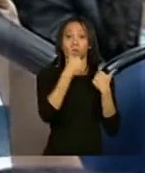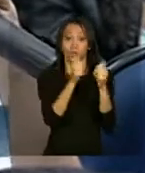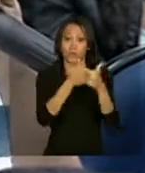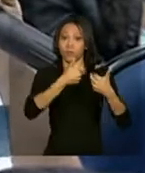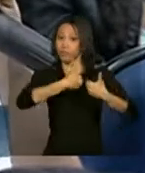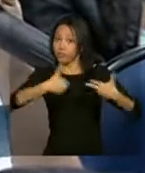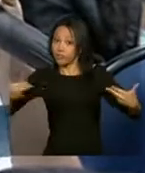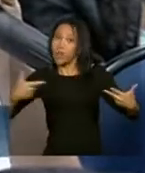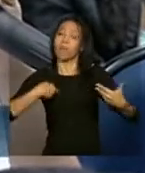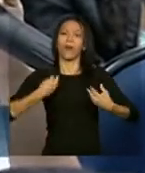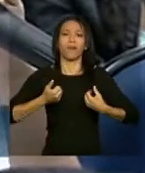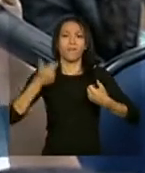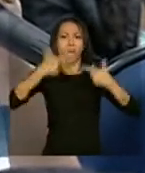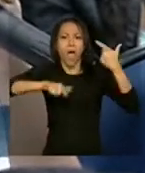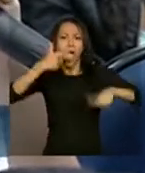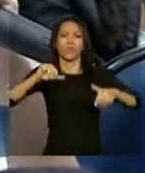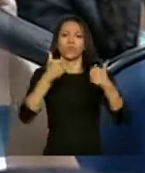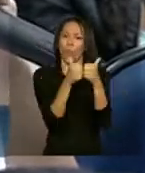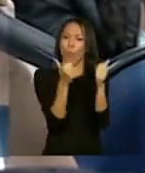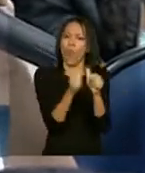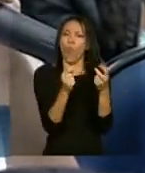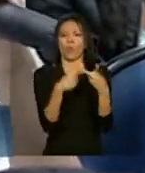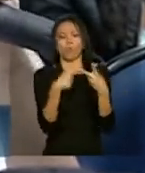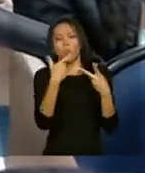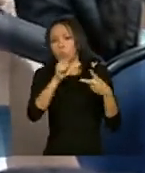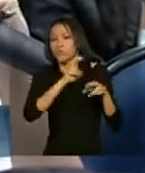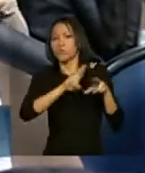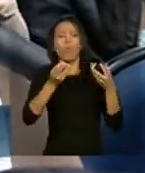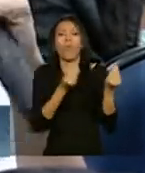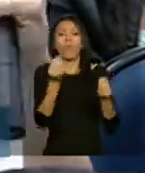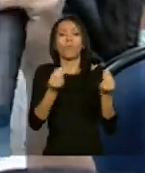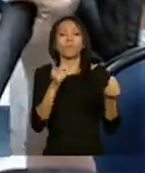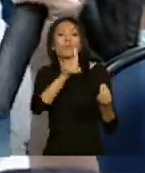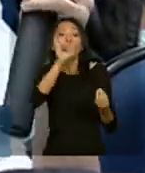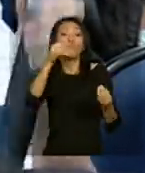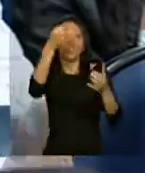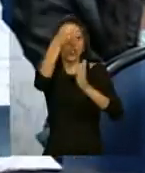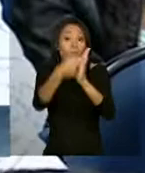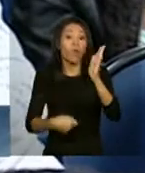para disponibilizar mais ônibus ou então esse tipo de coisa em dias de prova do Enem.